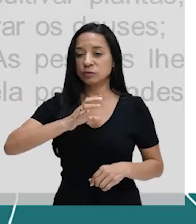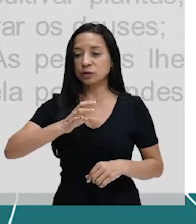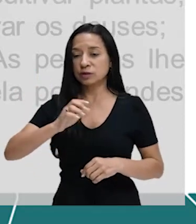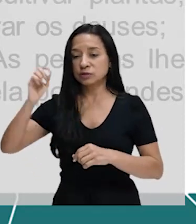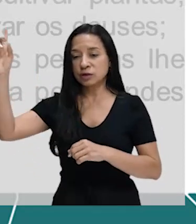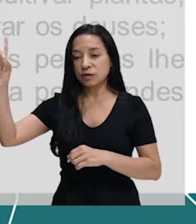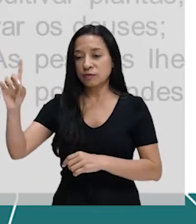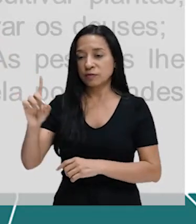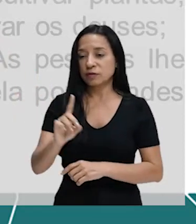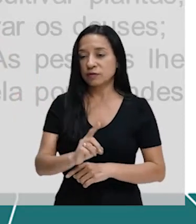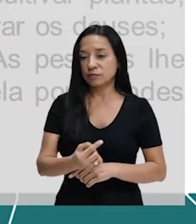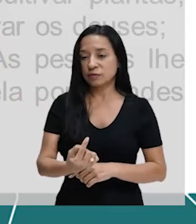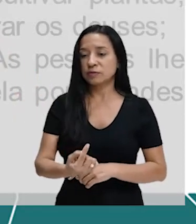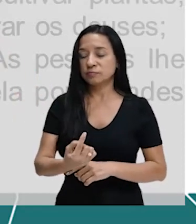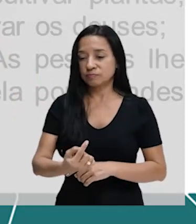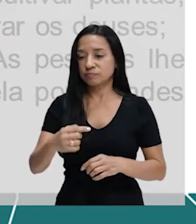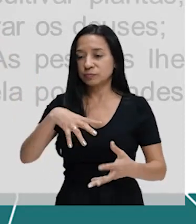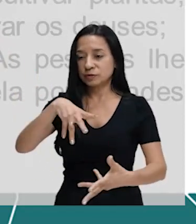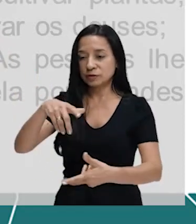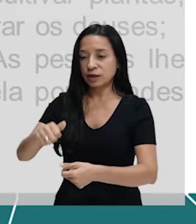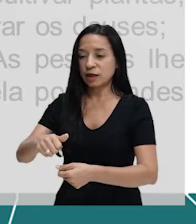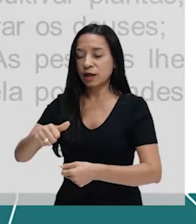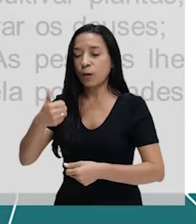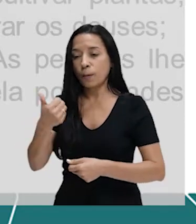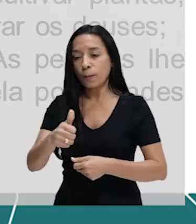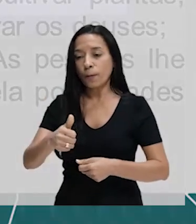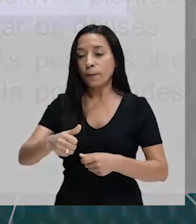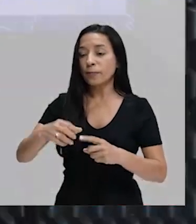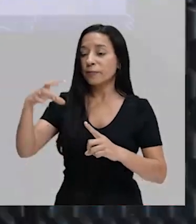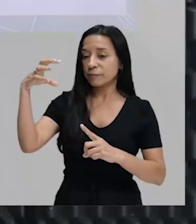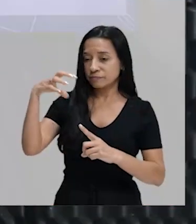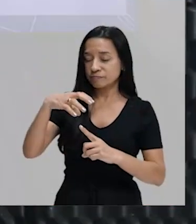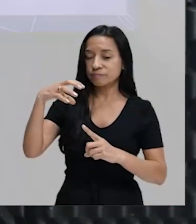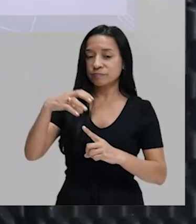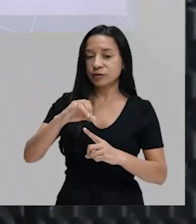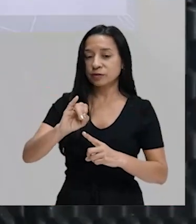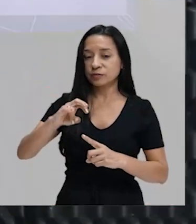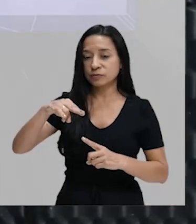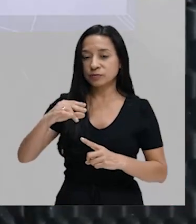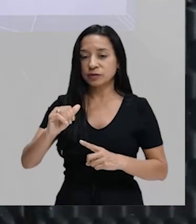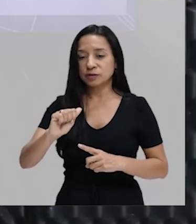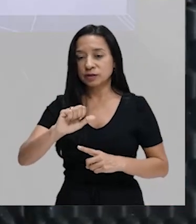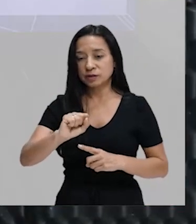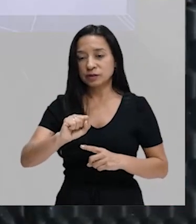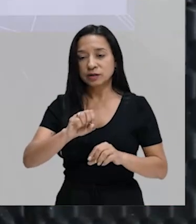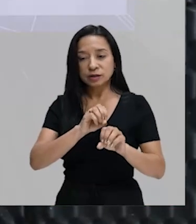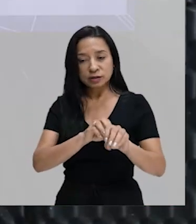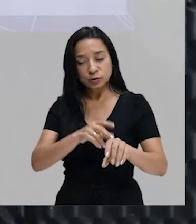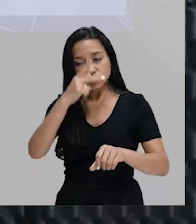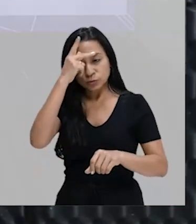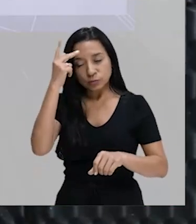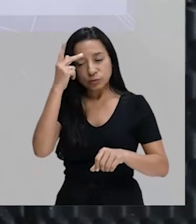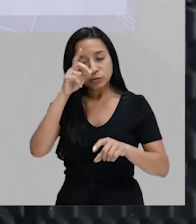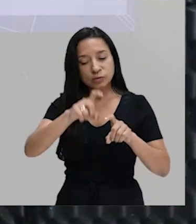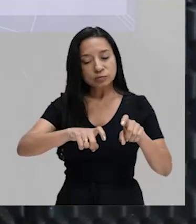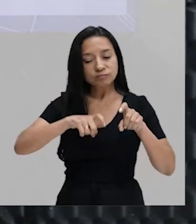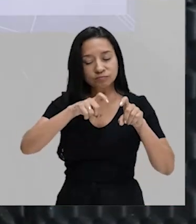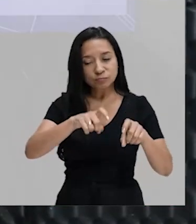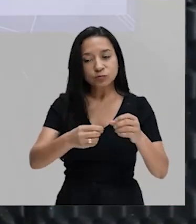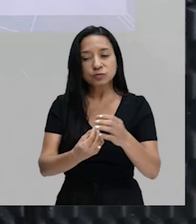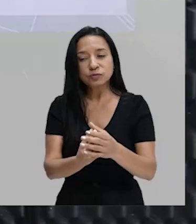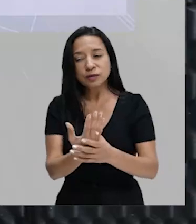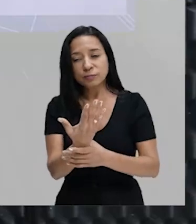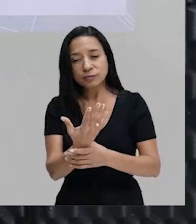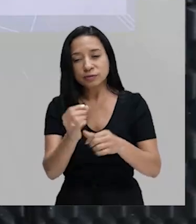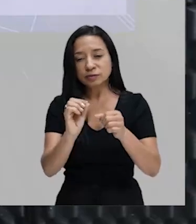terra para se tornar o primeiro rei dos Incas. Ensinou as pessoas a cultivar plantas, fazer armas,